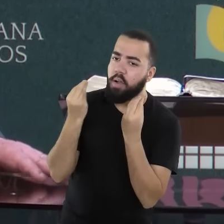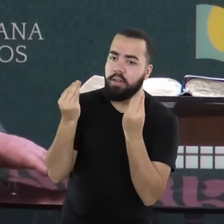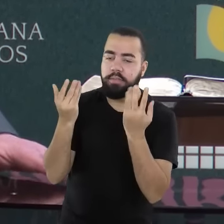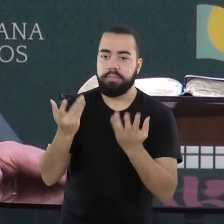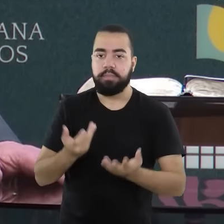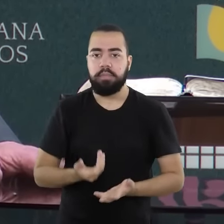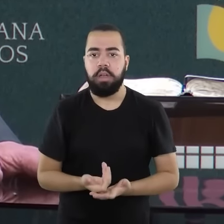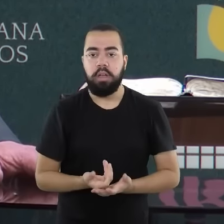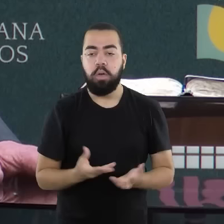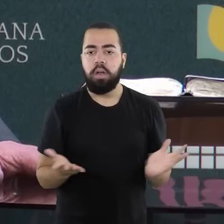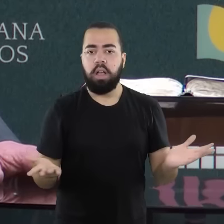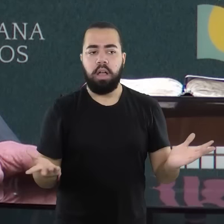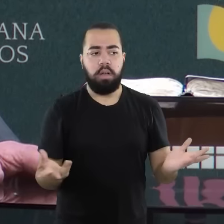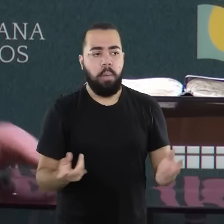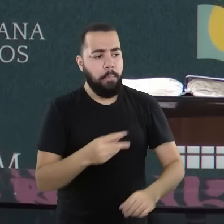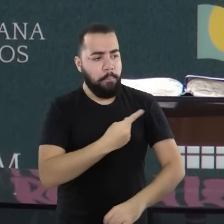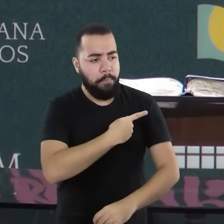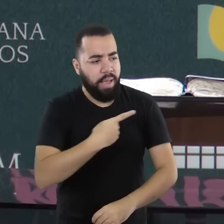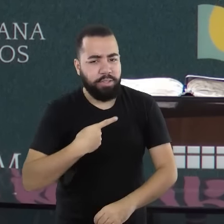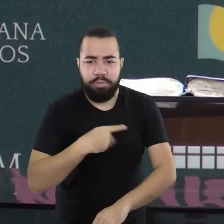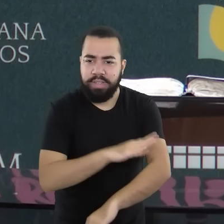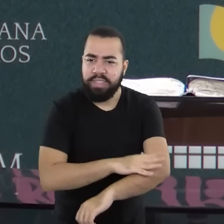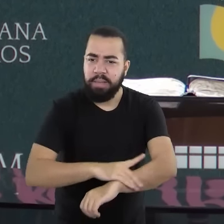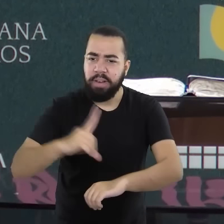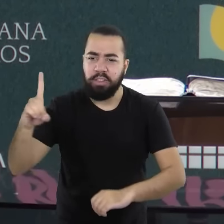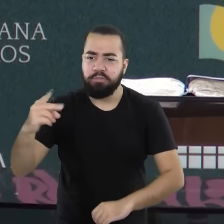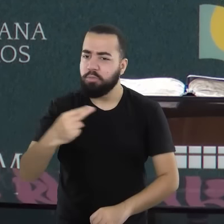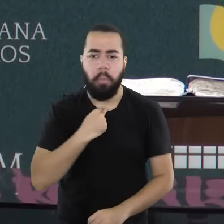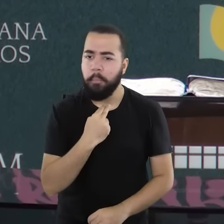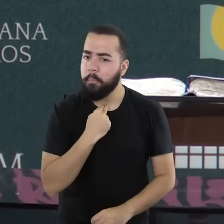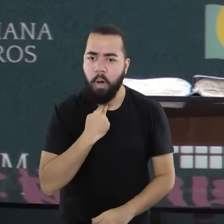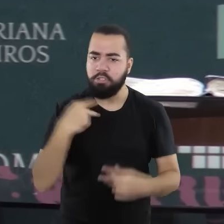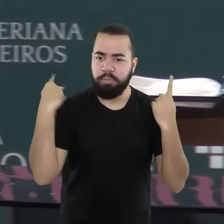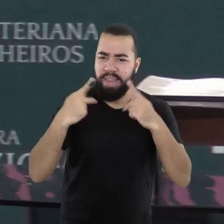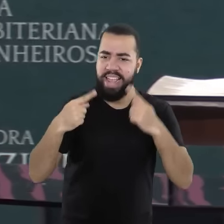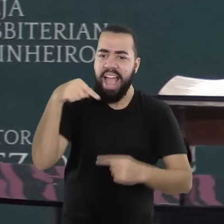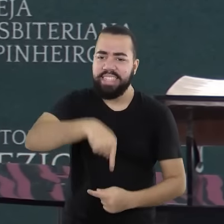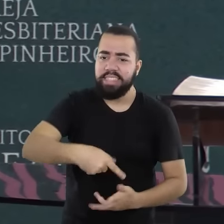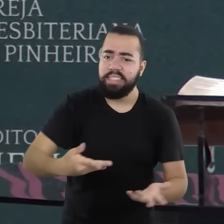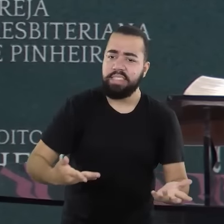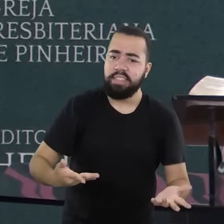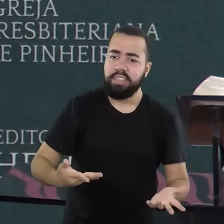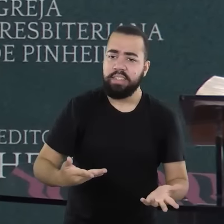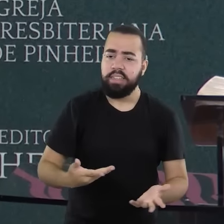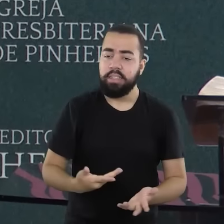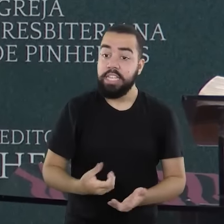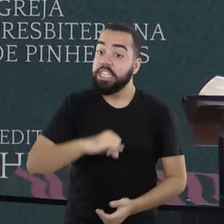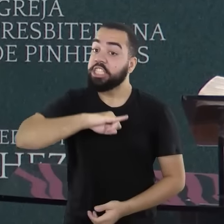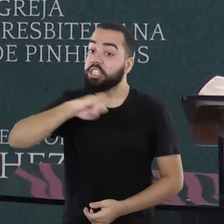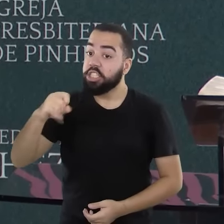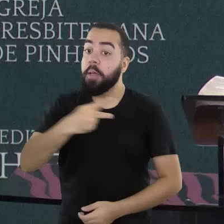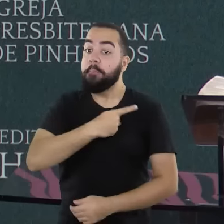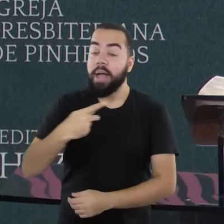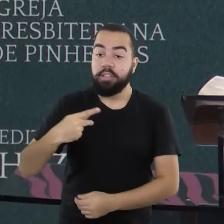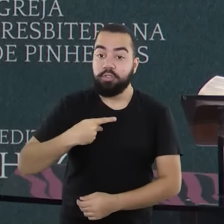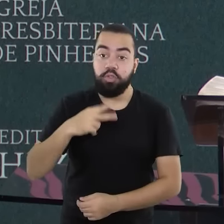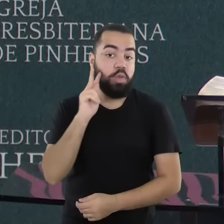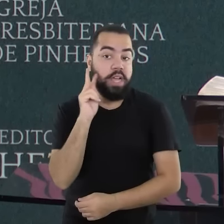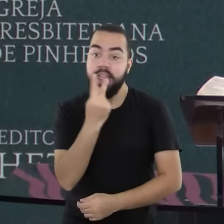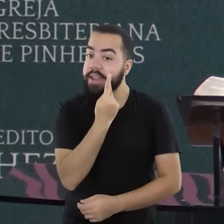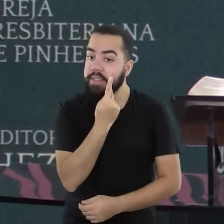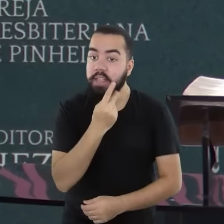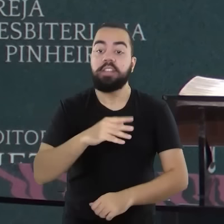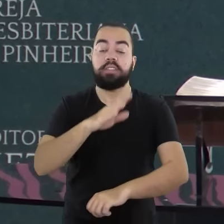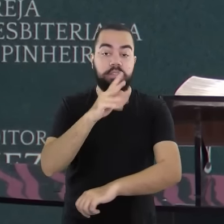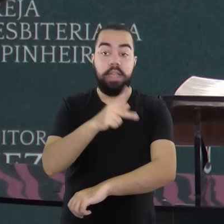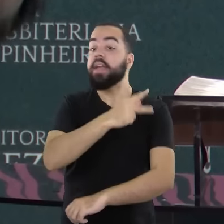Por que que um pastor da Assembleia de Deus não pode pregar numa igreja presbiteriana? Se o pastor Hernando, que é presbiteriano, prega nas